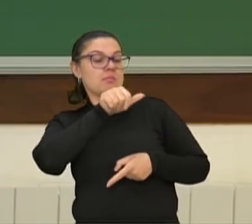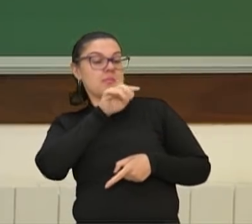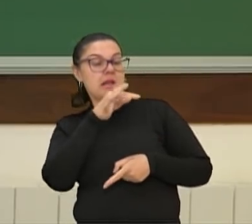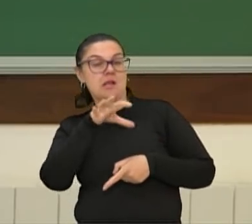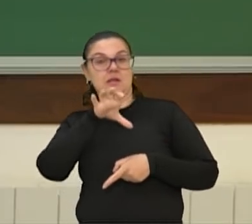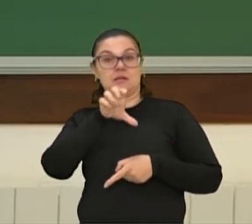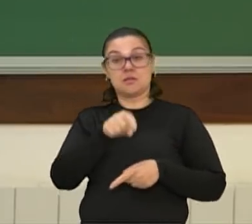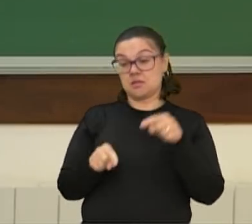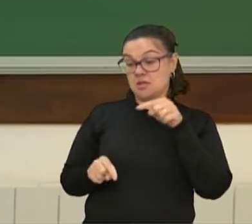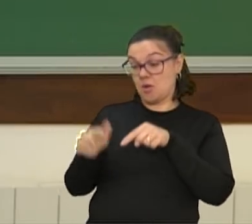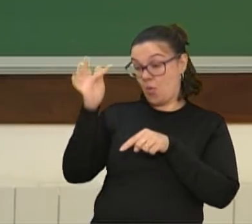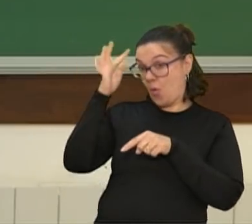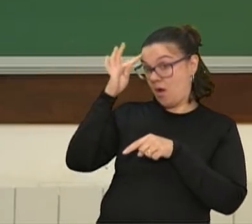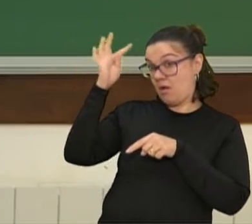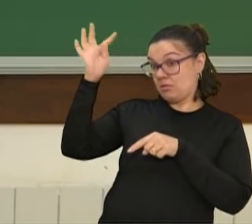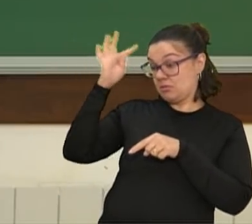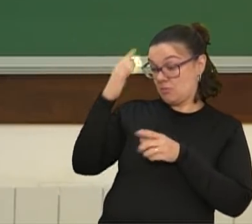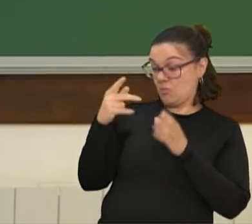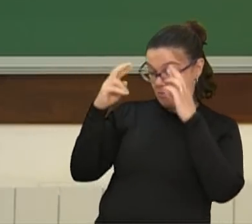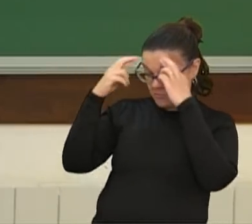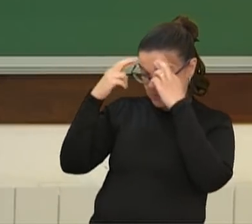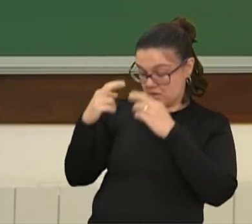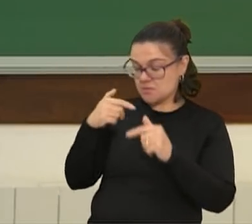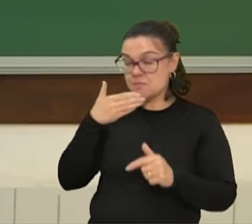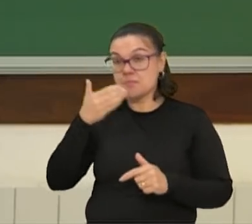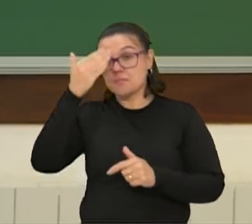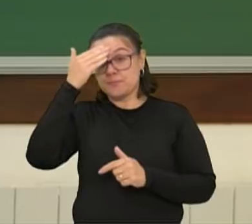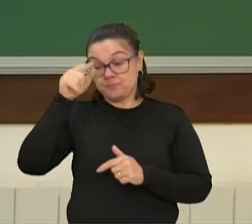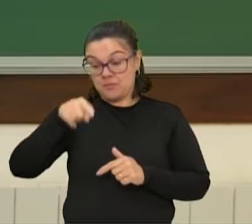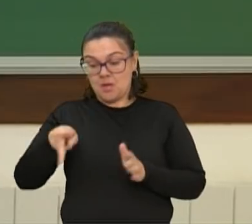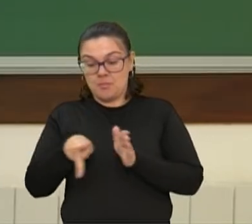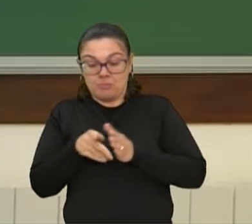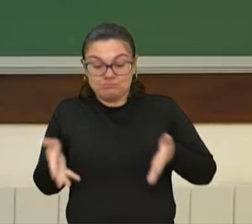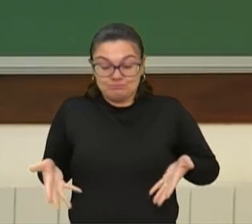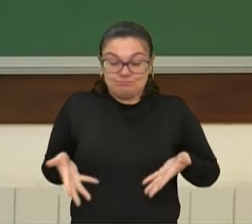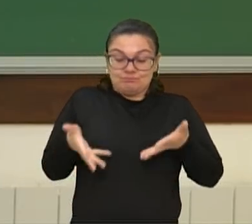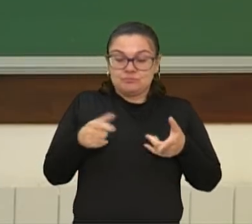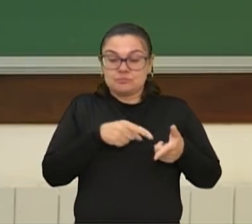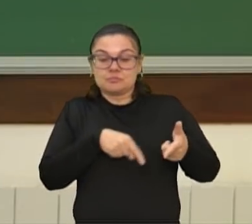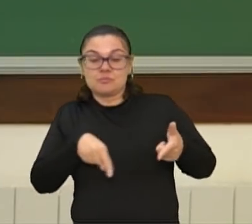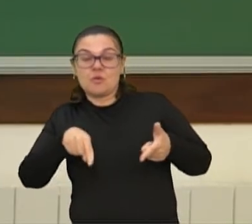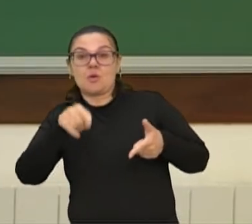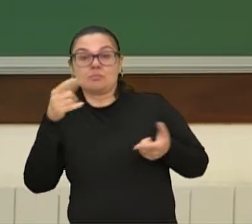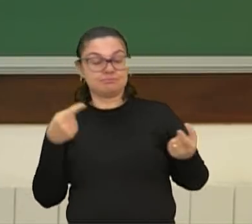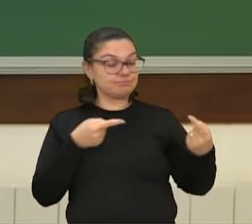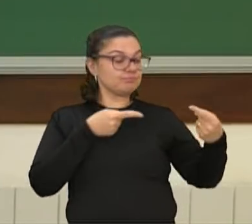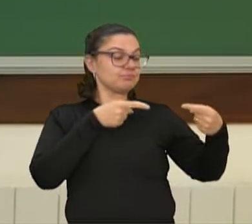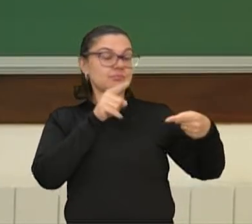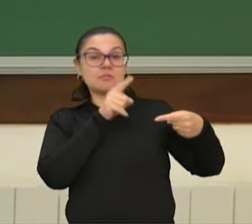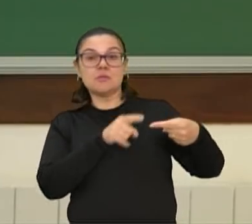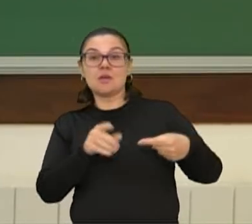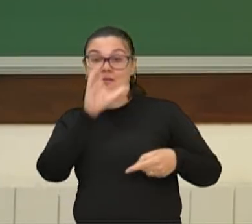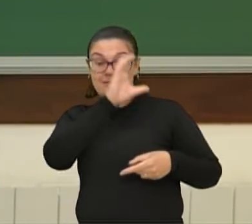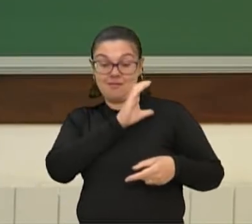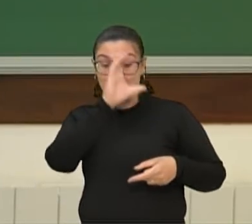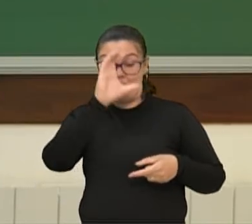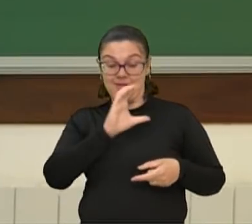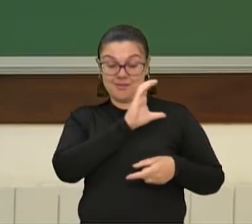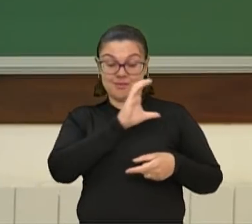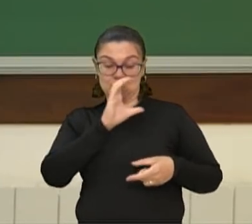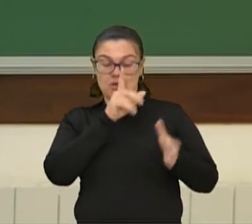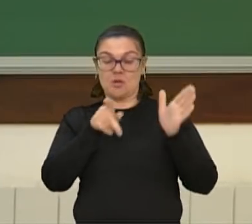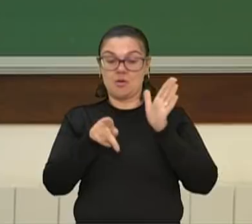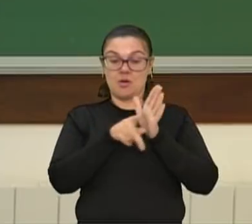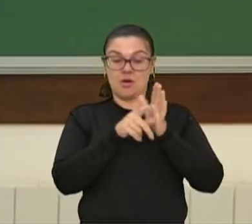a teologia muçulmana estava conseguindo combater a teologia católica que